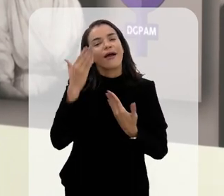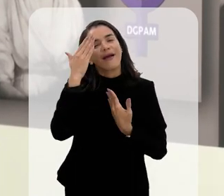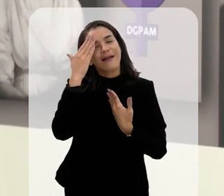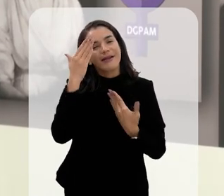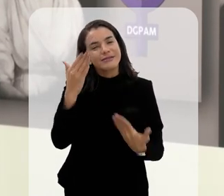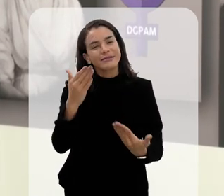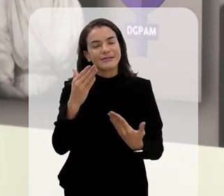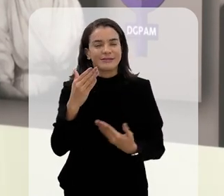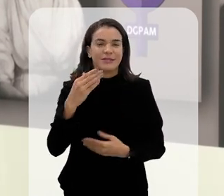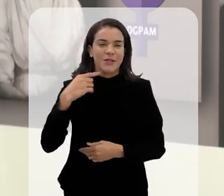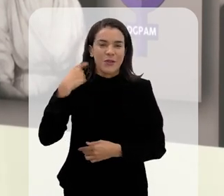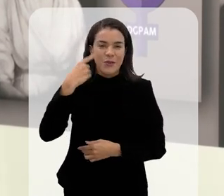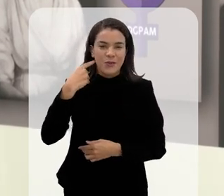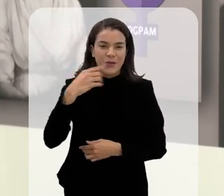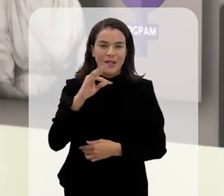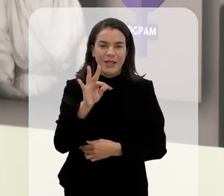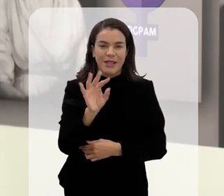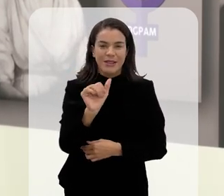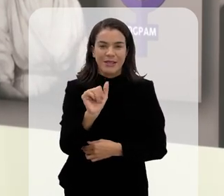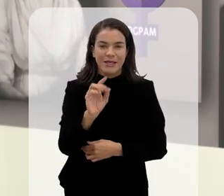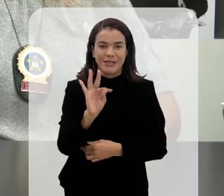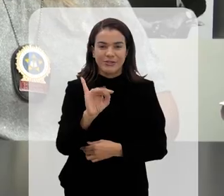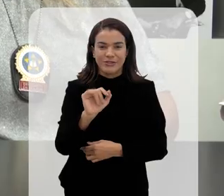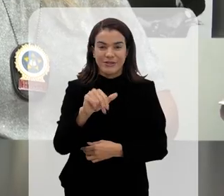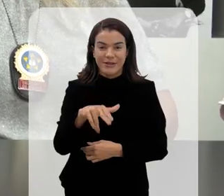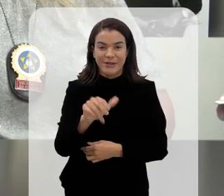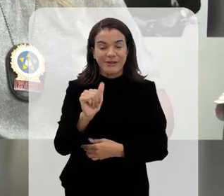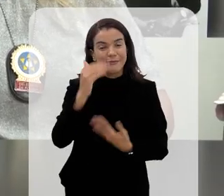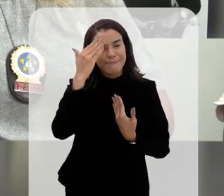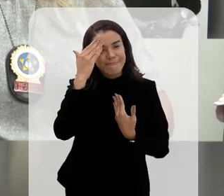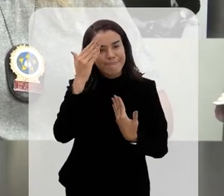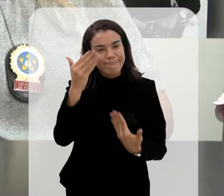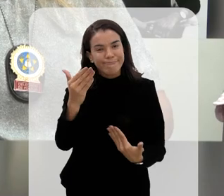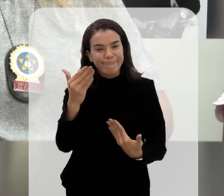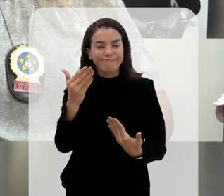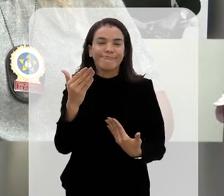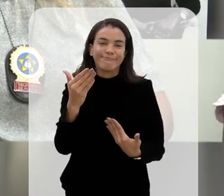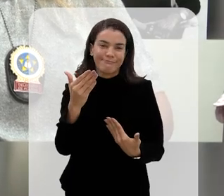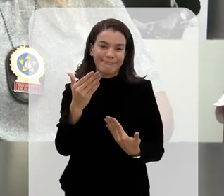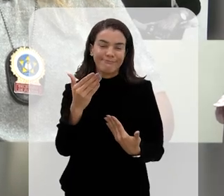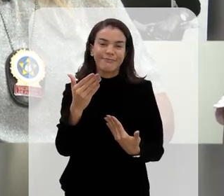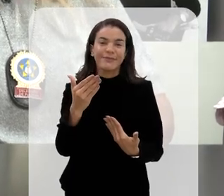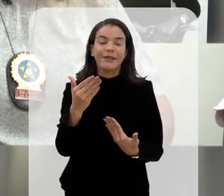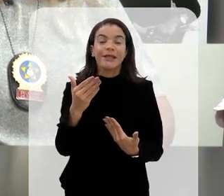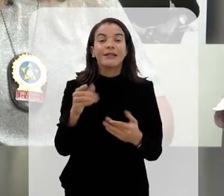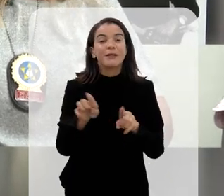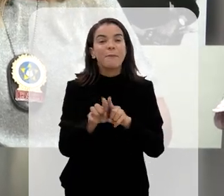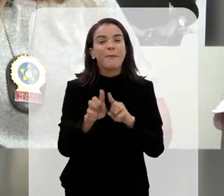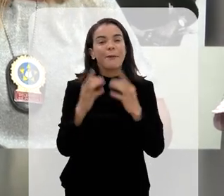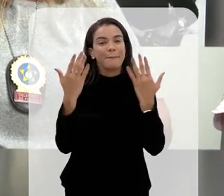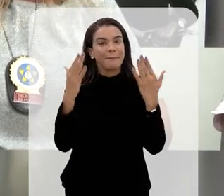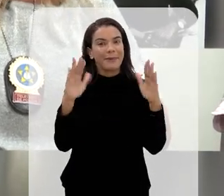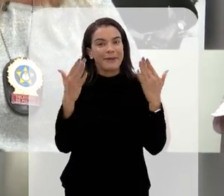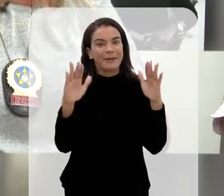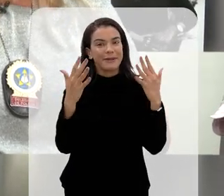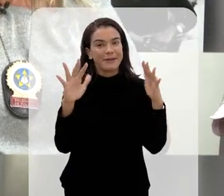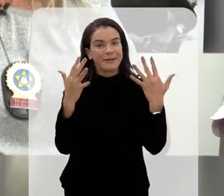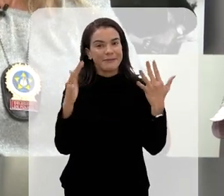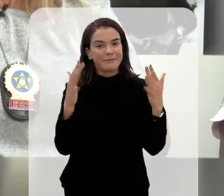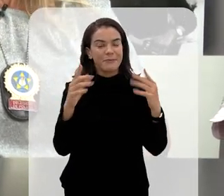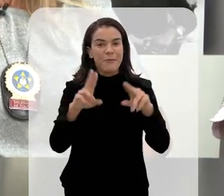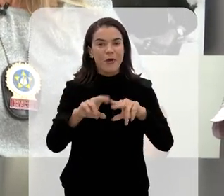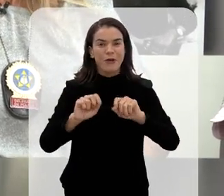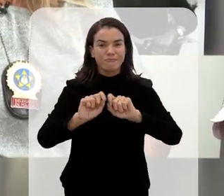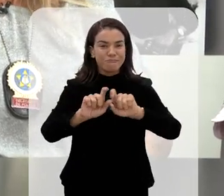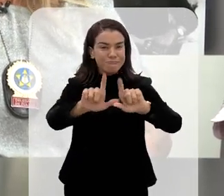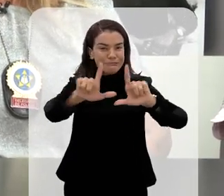agradecendo em primeiro lugar a doutora Tatiana de nos receber. Muito obrigado. Obrigada por todas. Queria parabenizá-la por